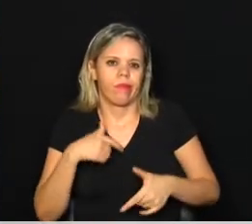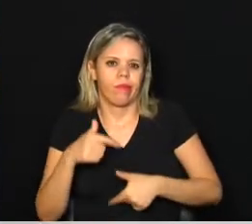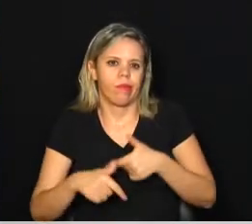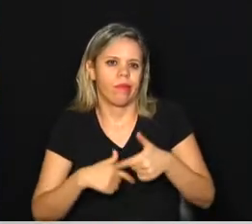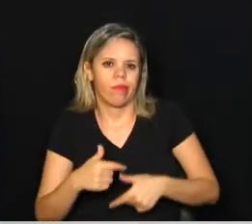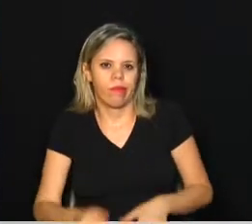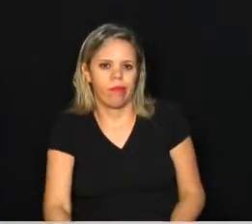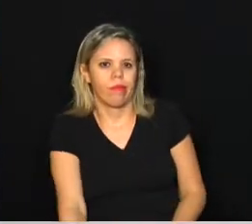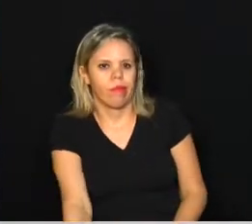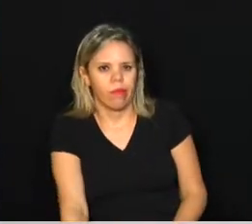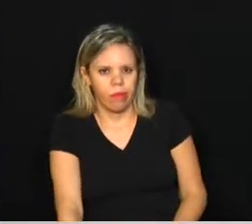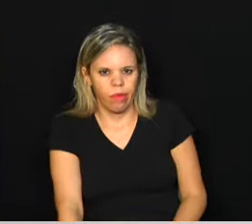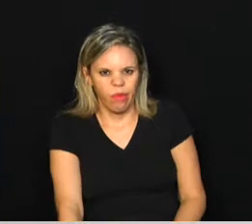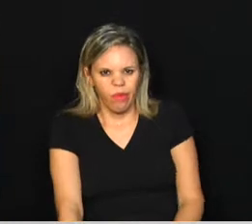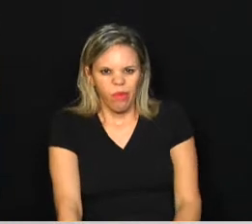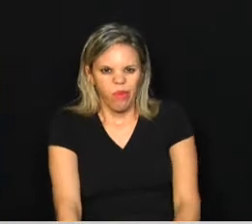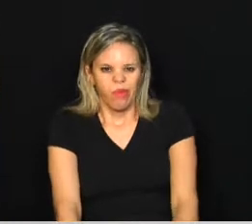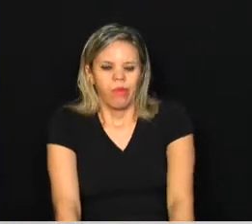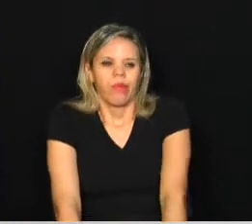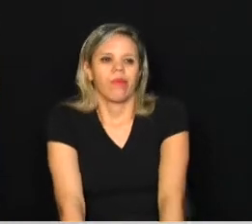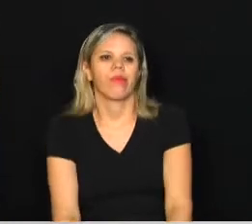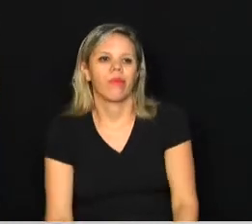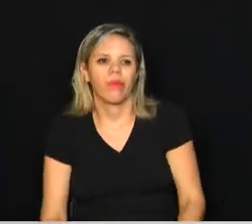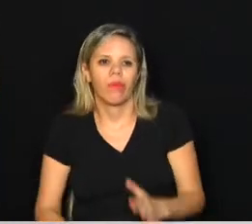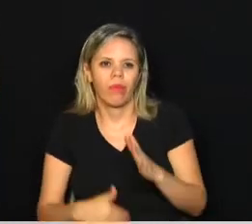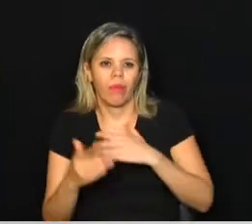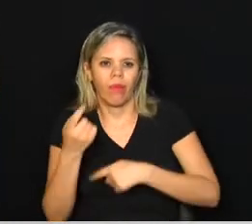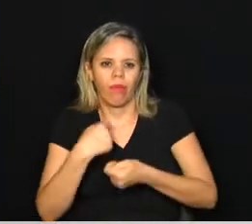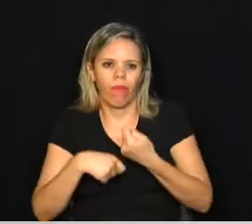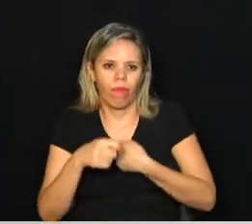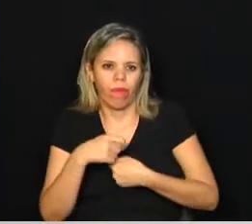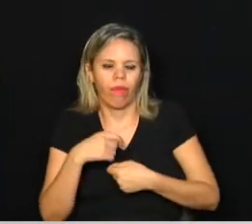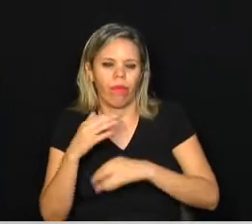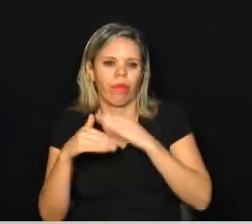trabalha, que em desenvolvimento econômico, que é